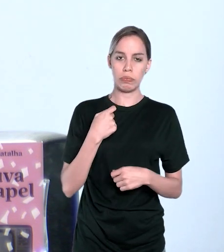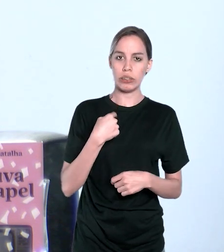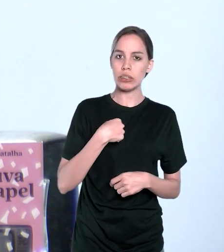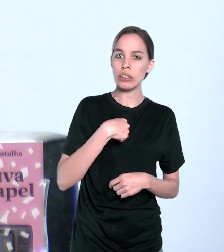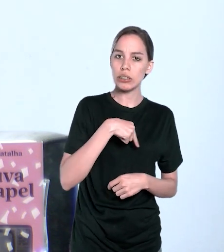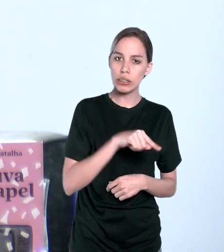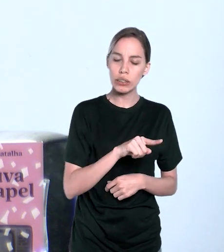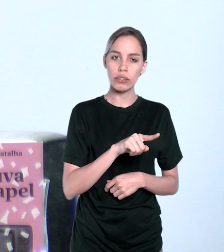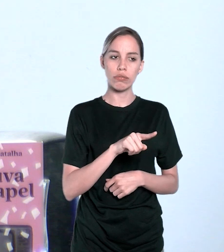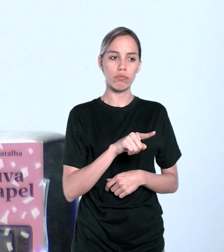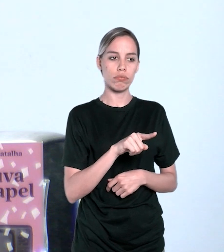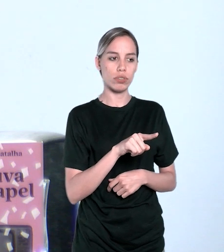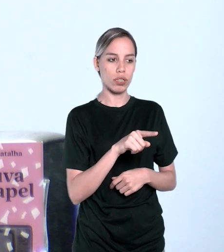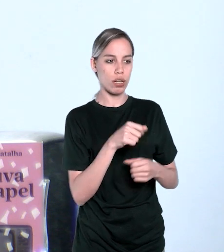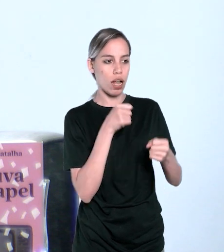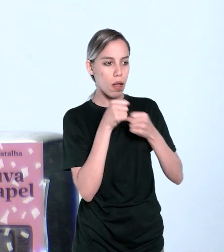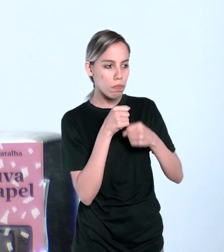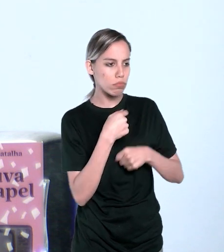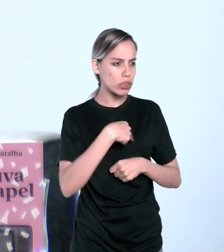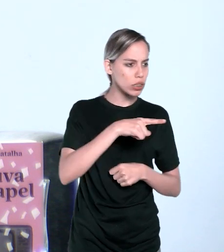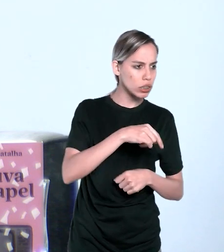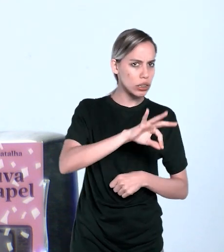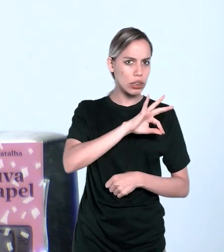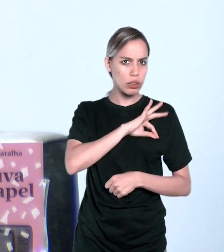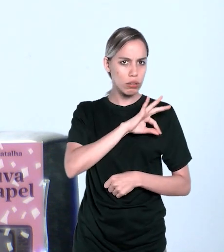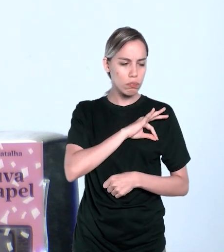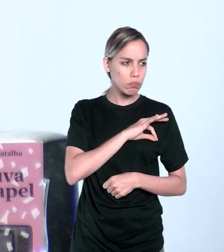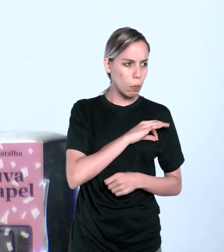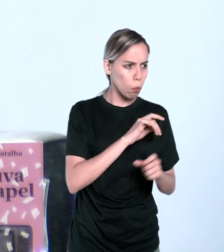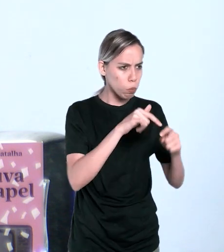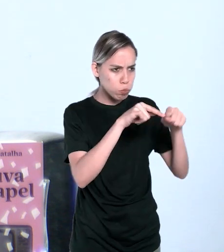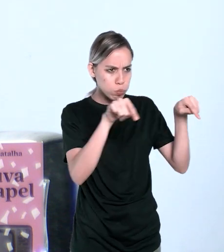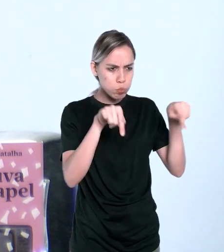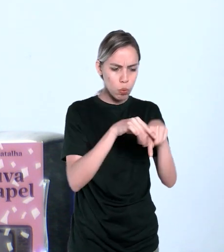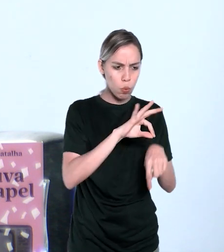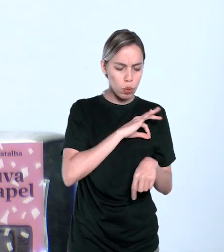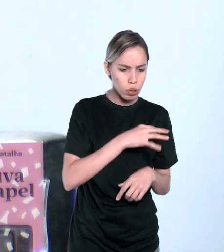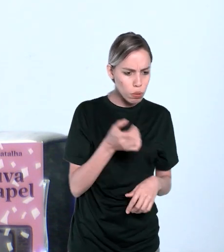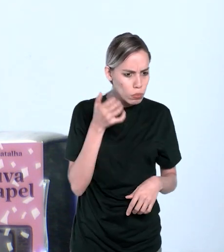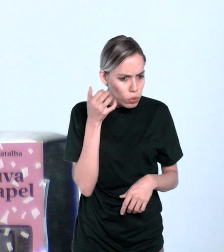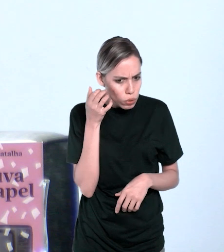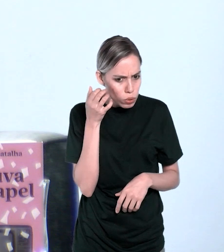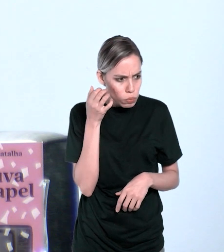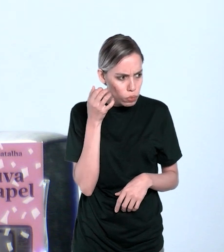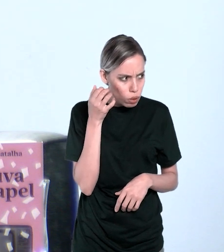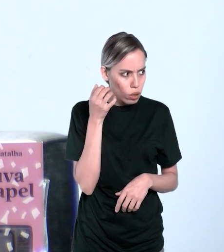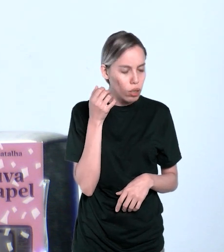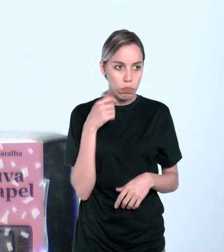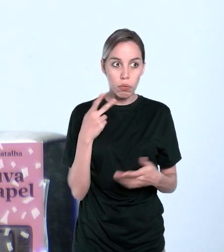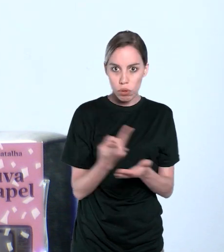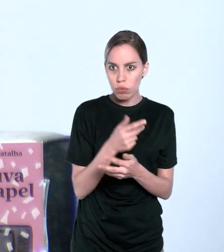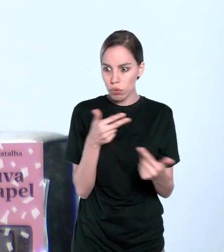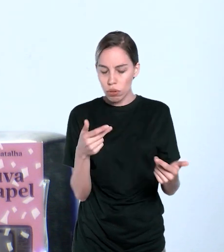que faziam toda essa parte de delegacia. A gente ficava escutando a rádio da polícia, né, eles ficavam ligando para a